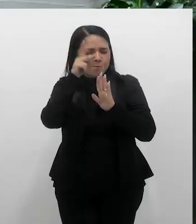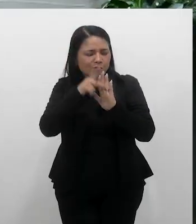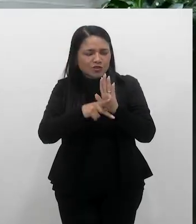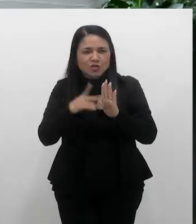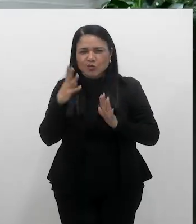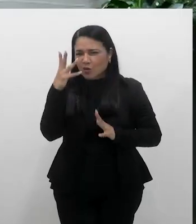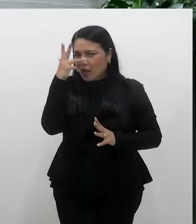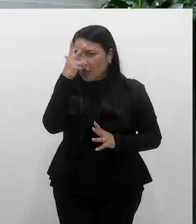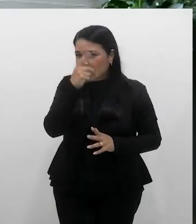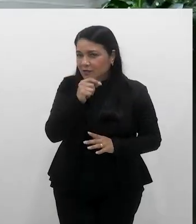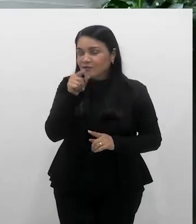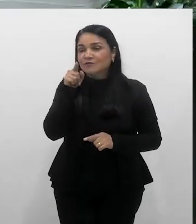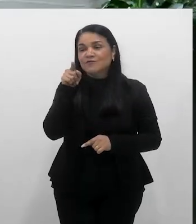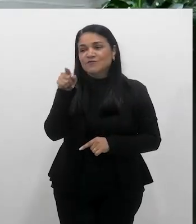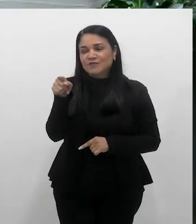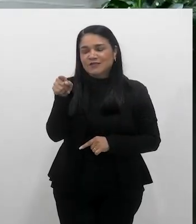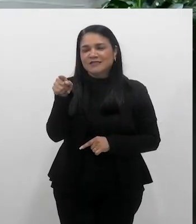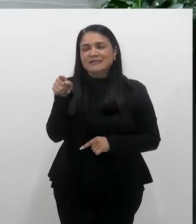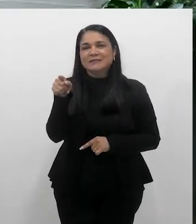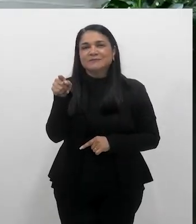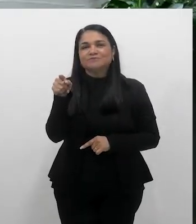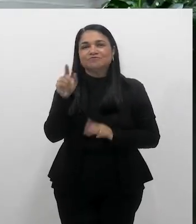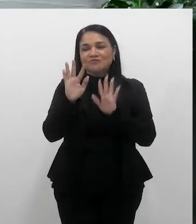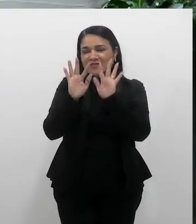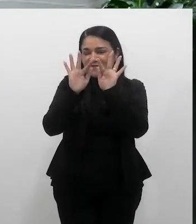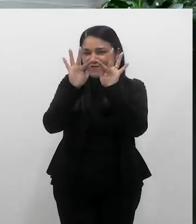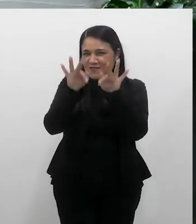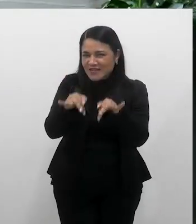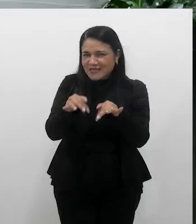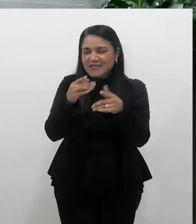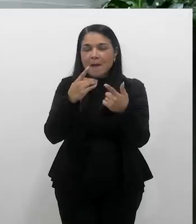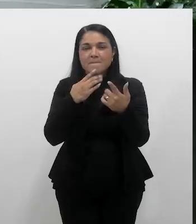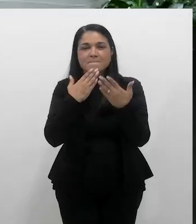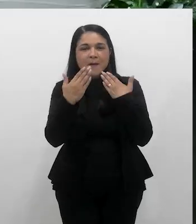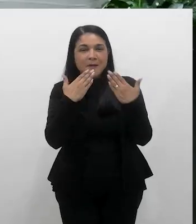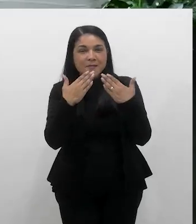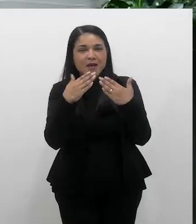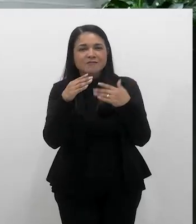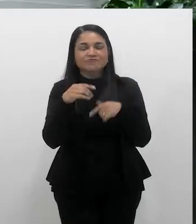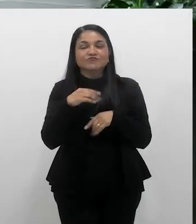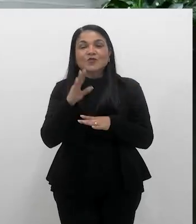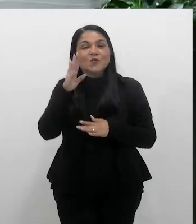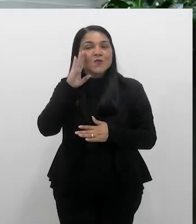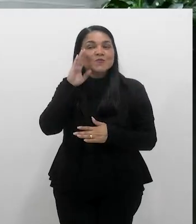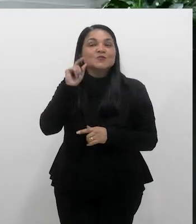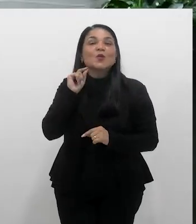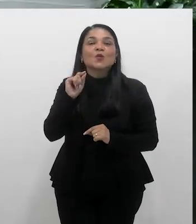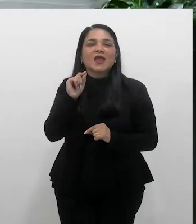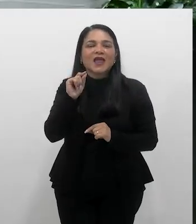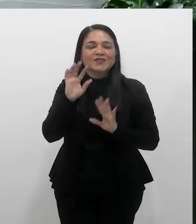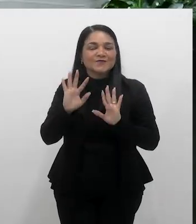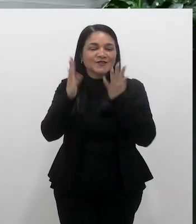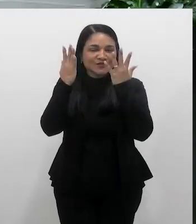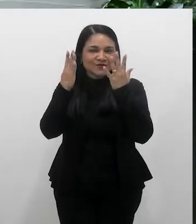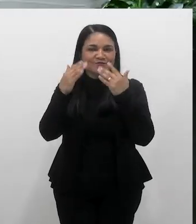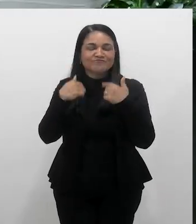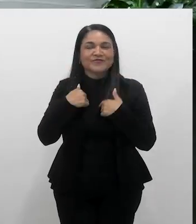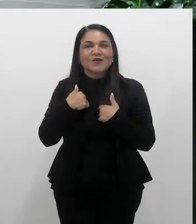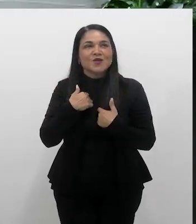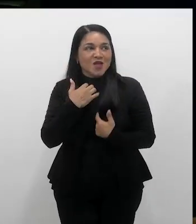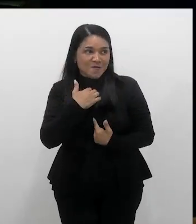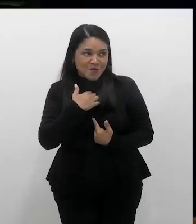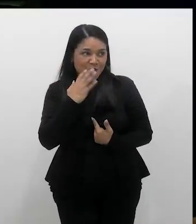é um projeto lindo. E para você, assim, para a gente finalizar o nosso papo, qual é a cereja do bolo? Olha, eu acho